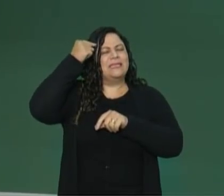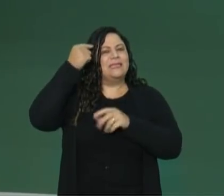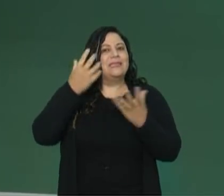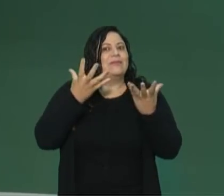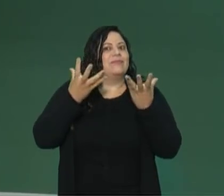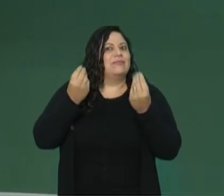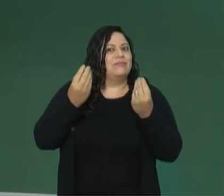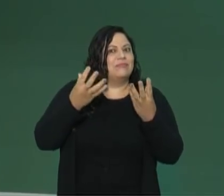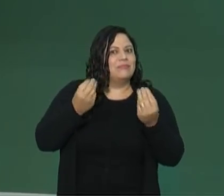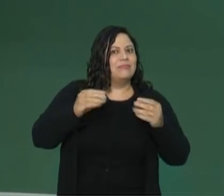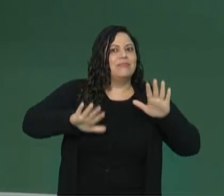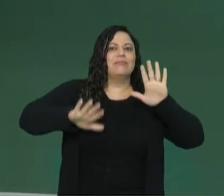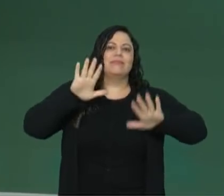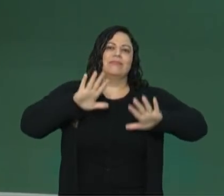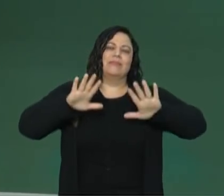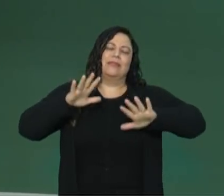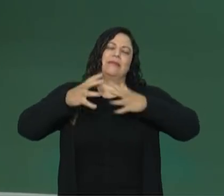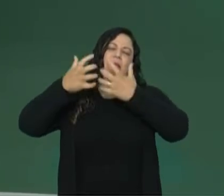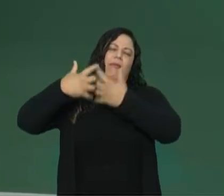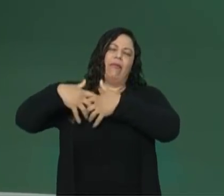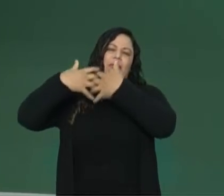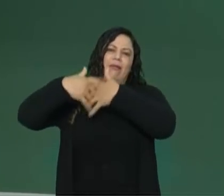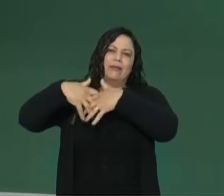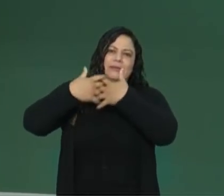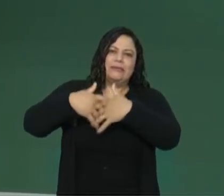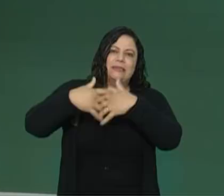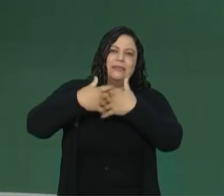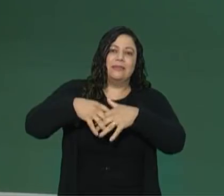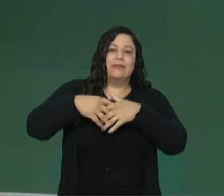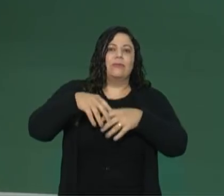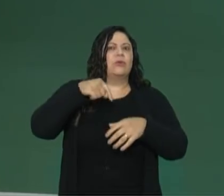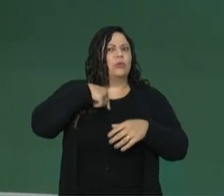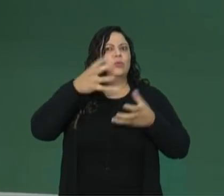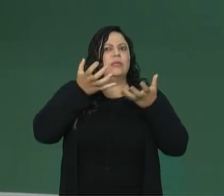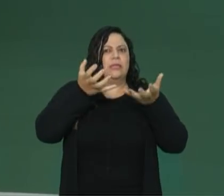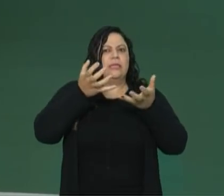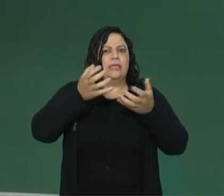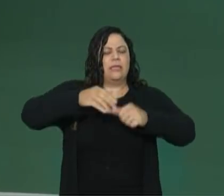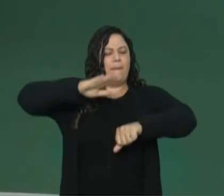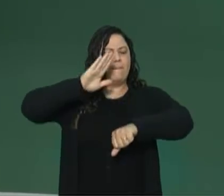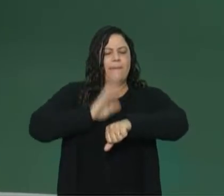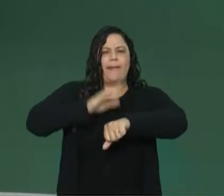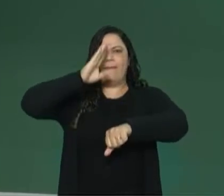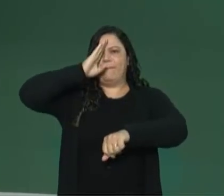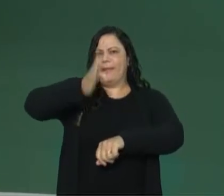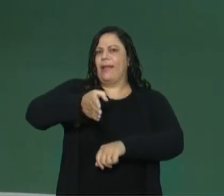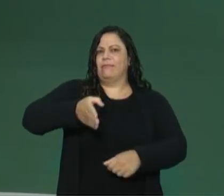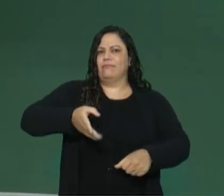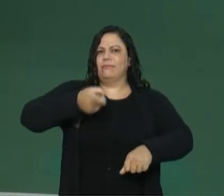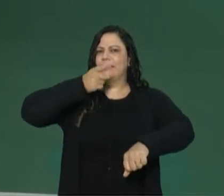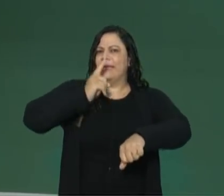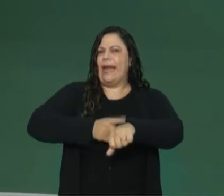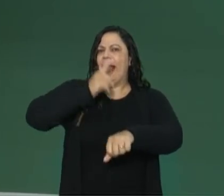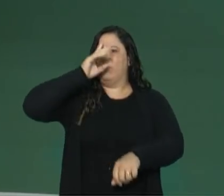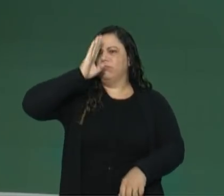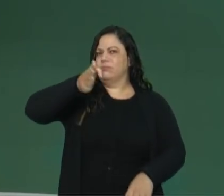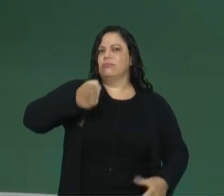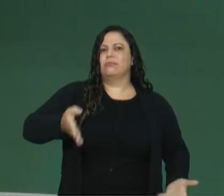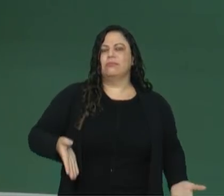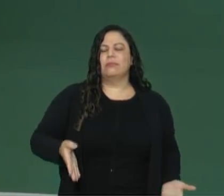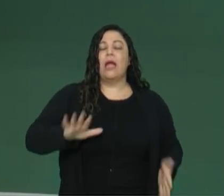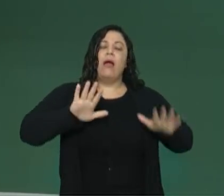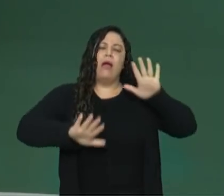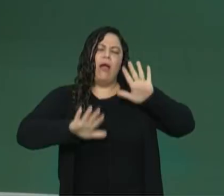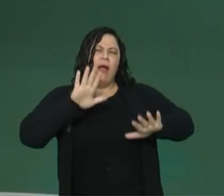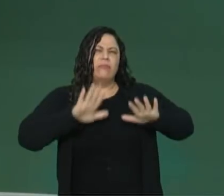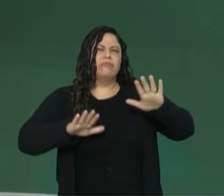vai racionalizar muito. Então, eu queria que fosse o emocional, né? Algumas pessoas vão ter palavras extremamente